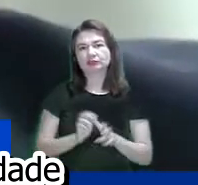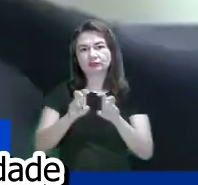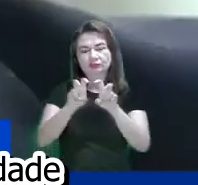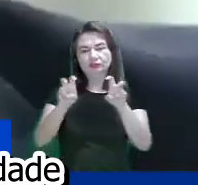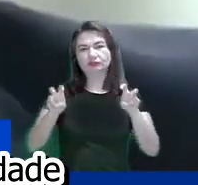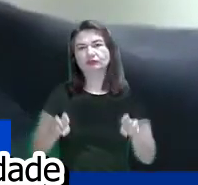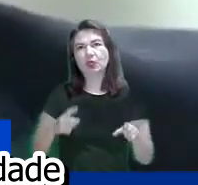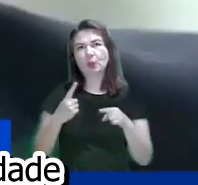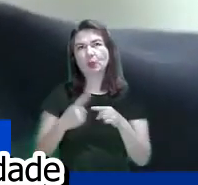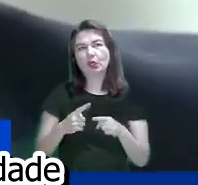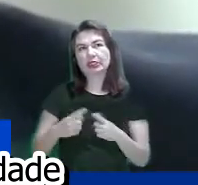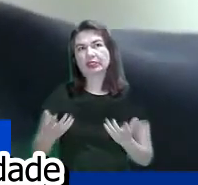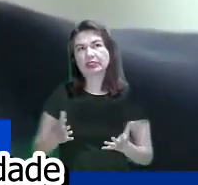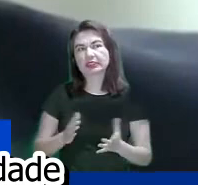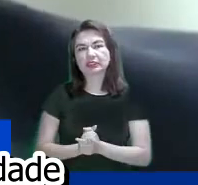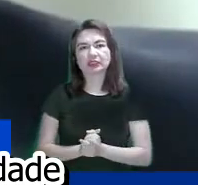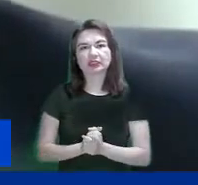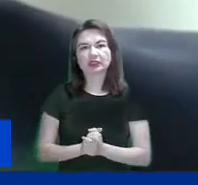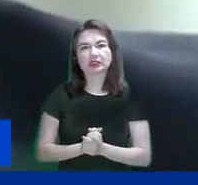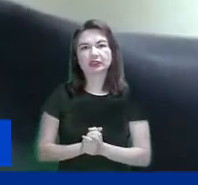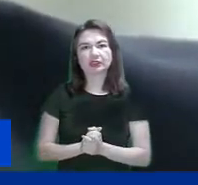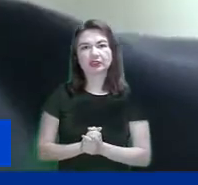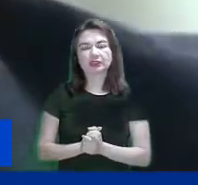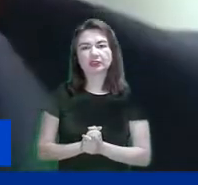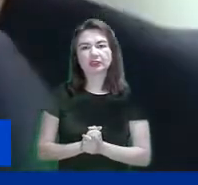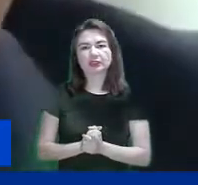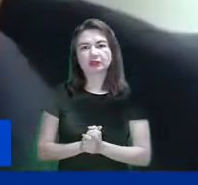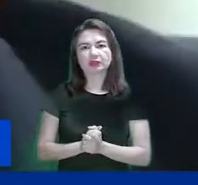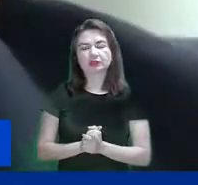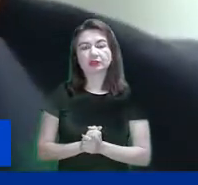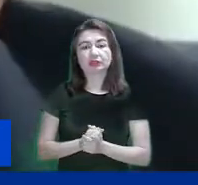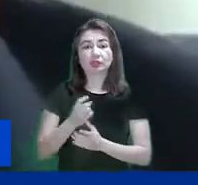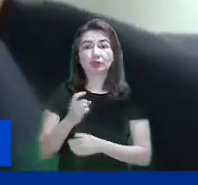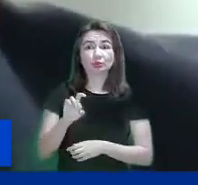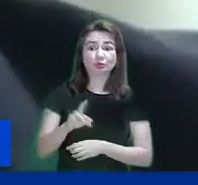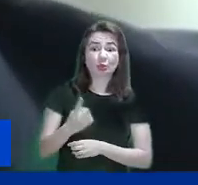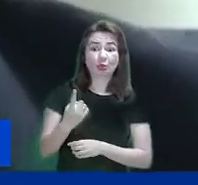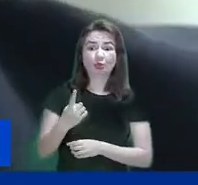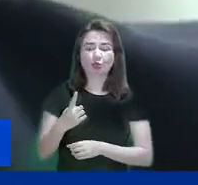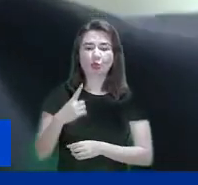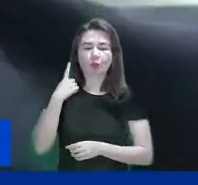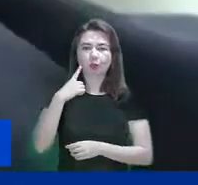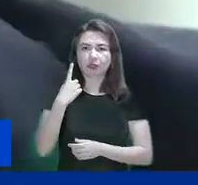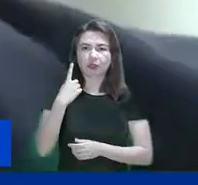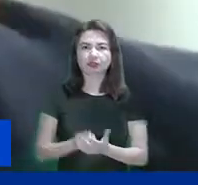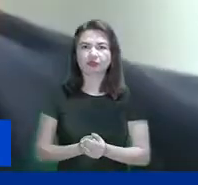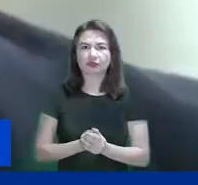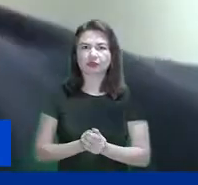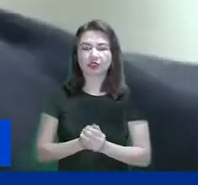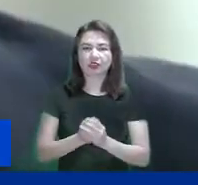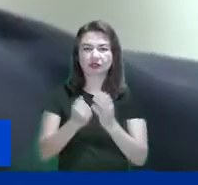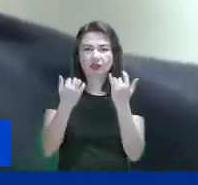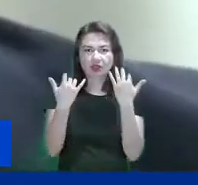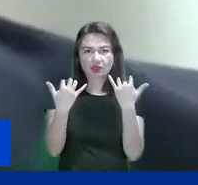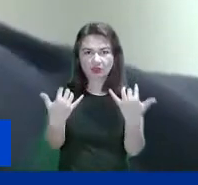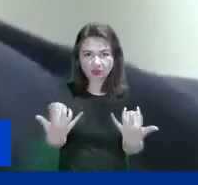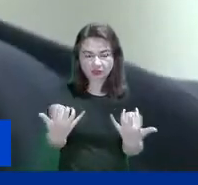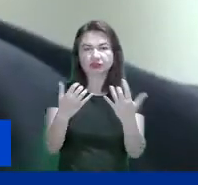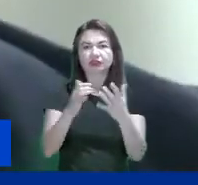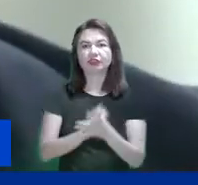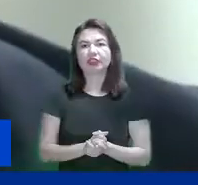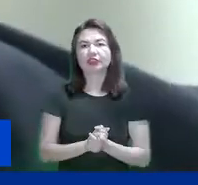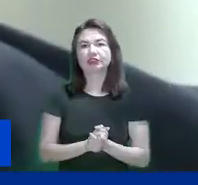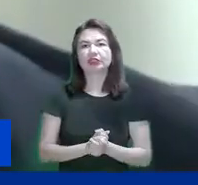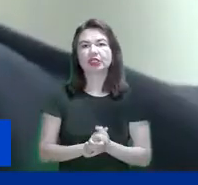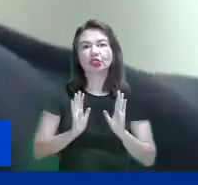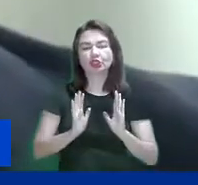porque recebi, como eu falei a todos, recebi não apenas o advogado, mas também concedi audiência à interessada, e eu só preciso